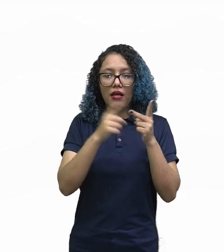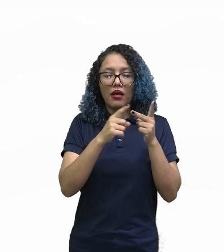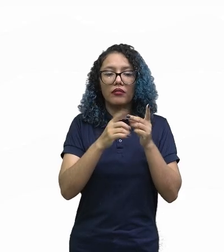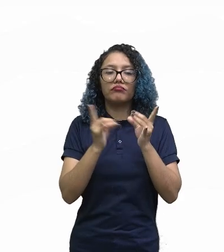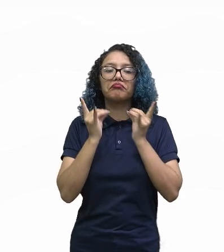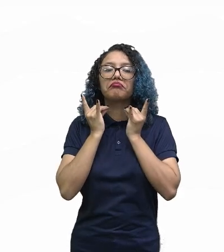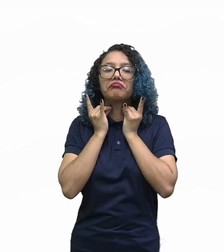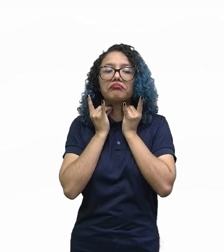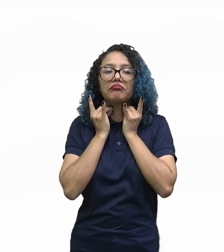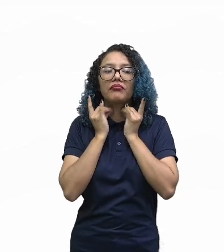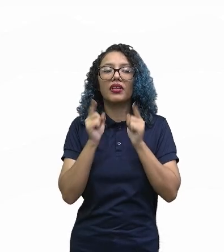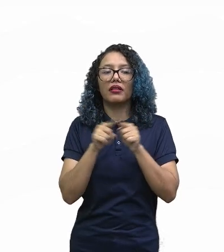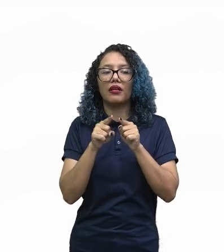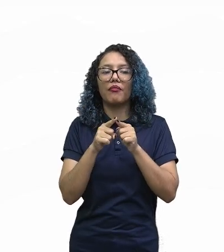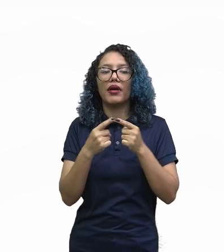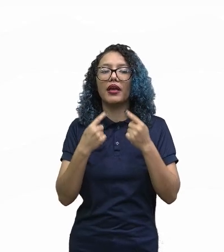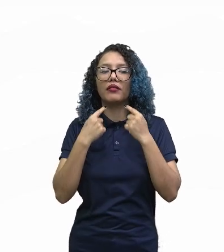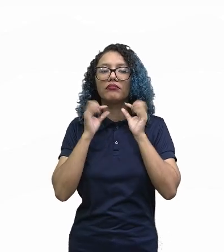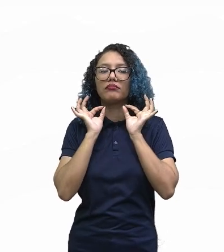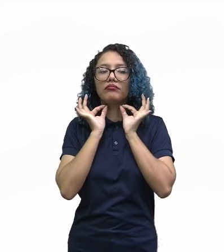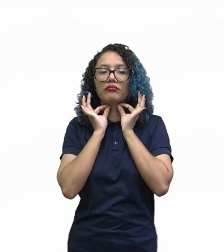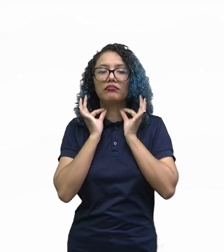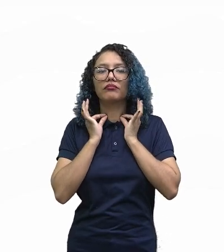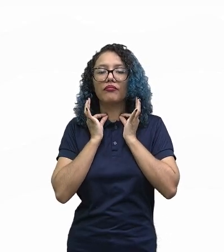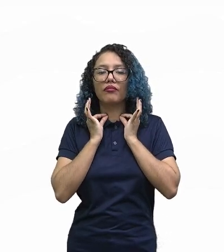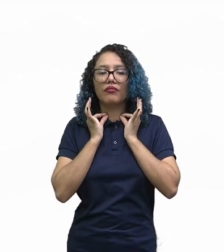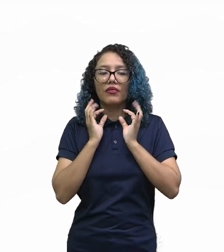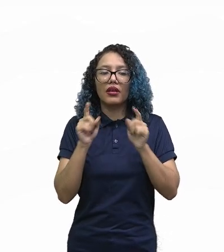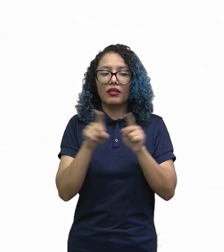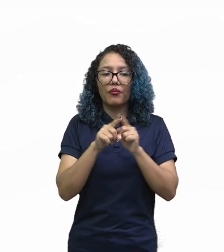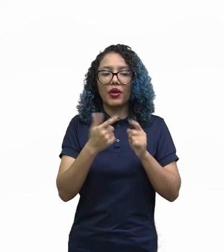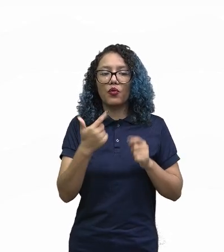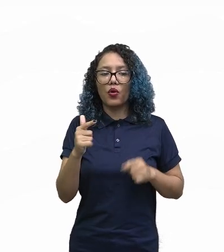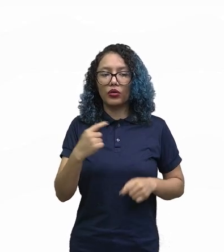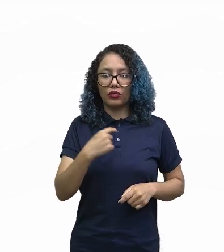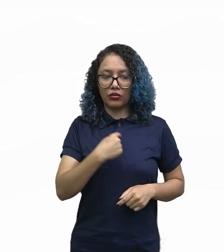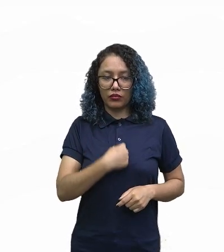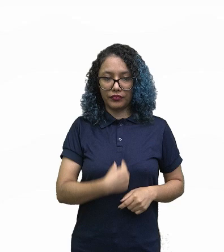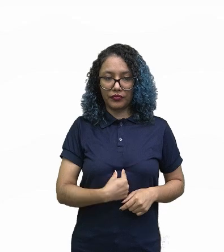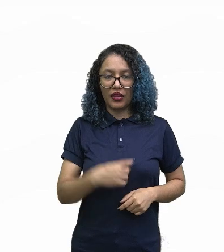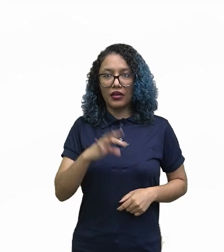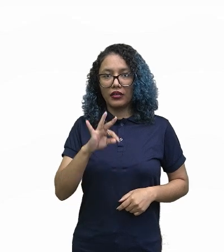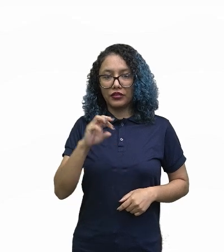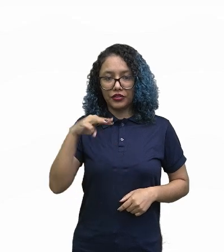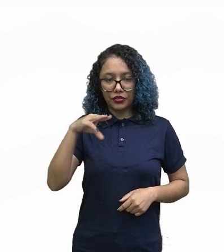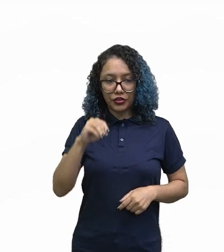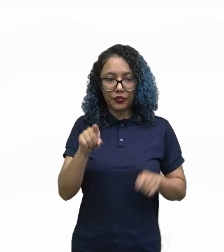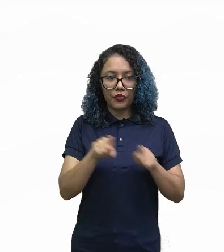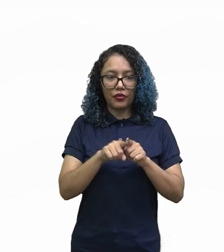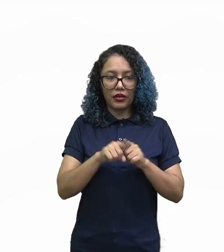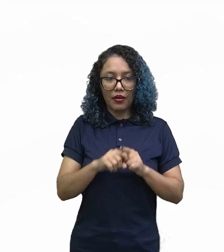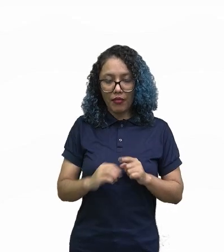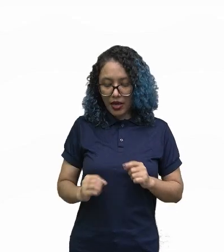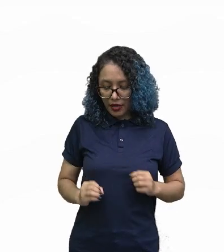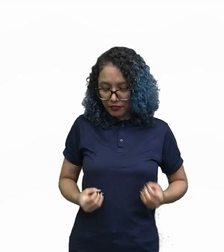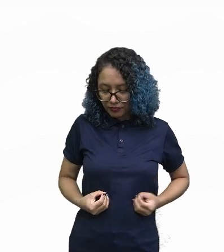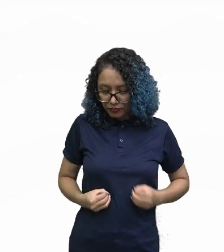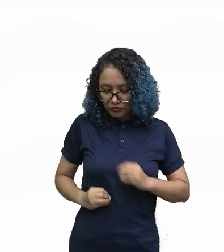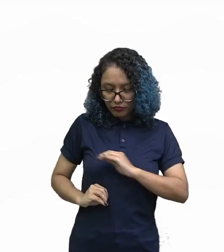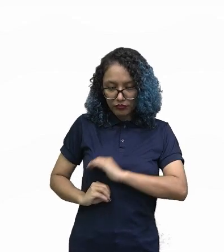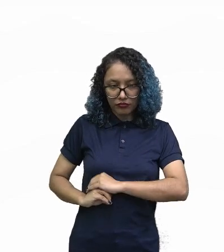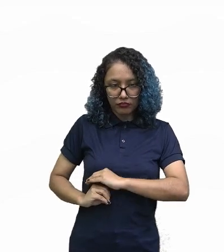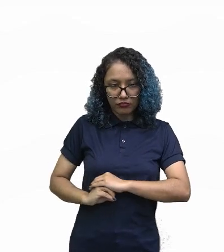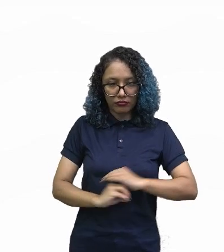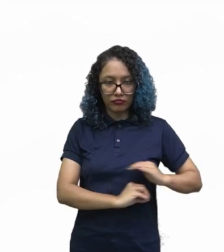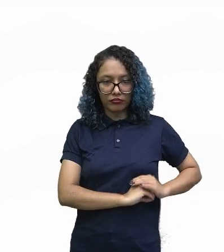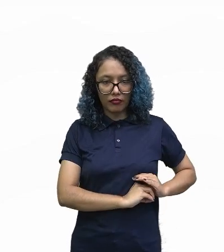tireoide, paratireoide. Logo abaixo temos o timo, em seguida as suprarrenais, pâncreas e